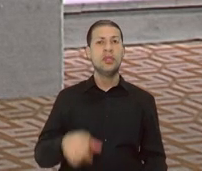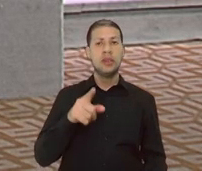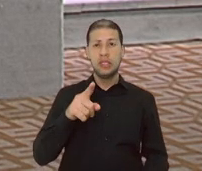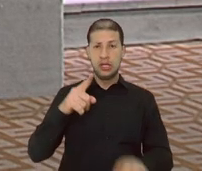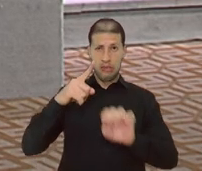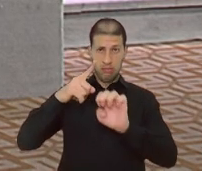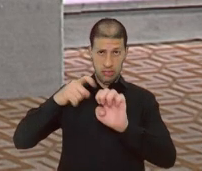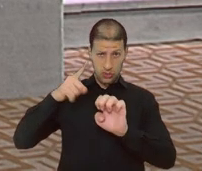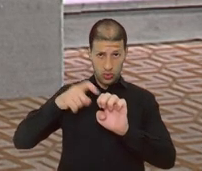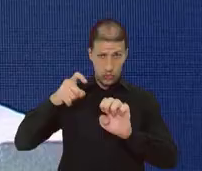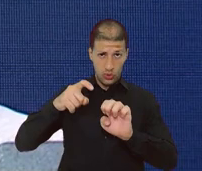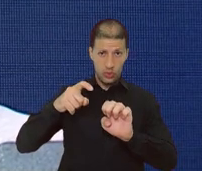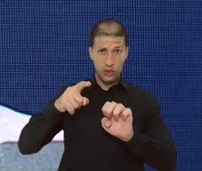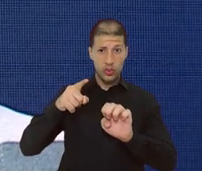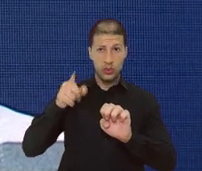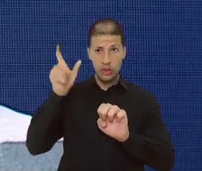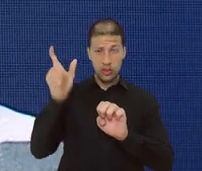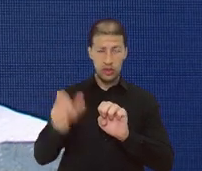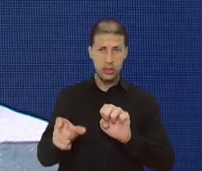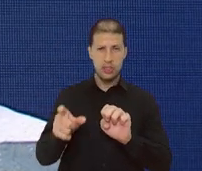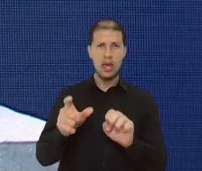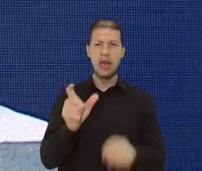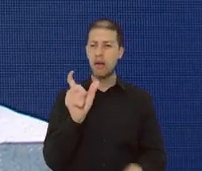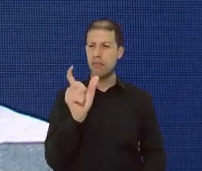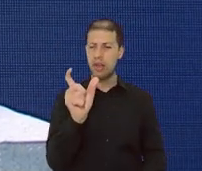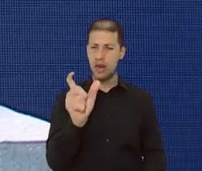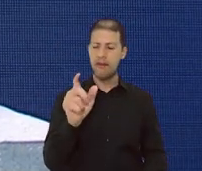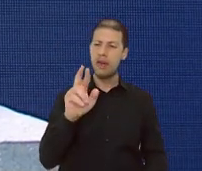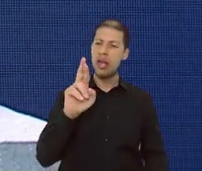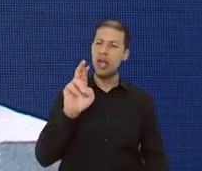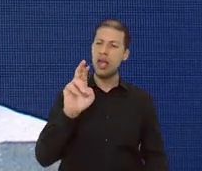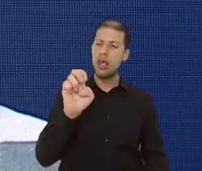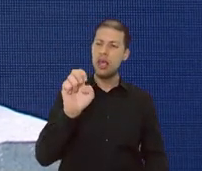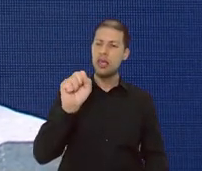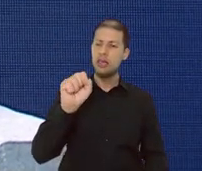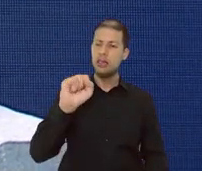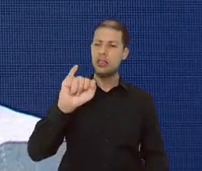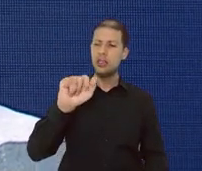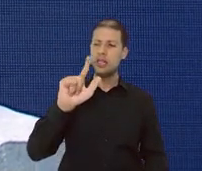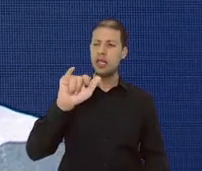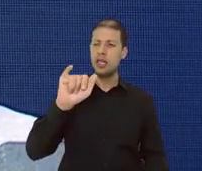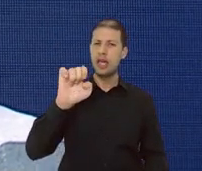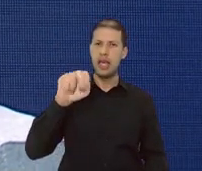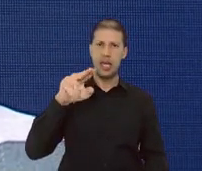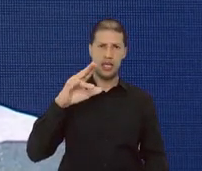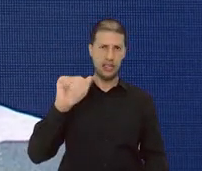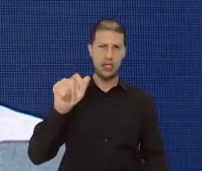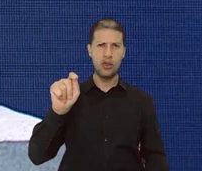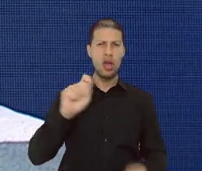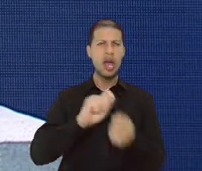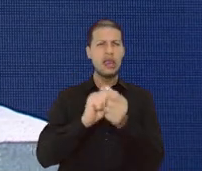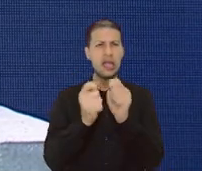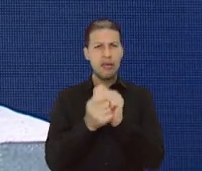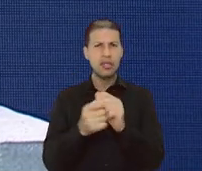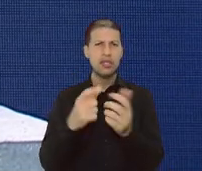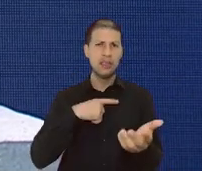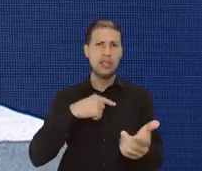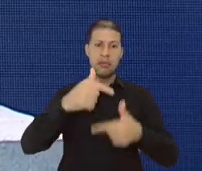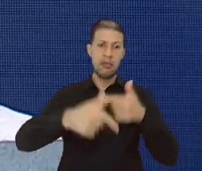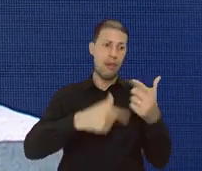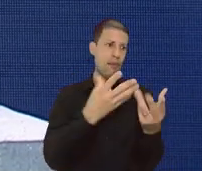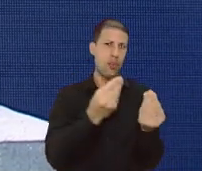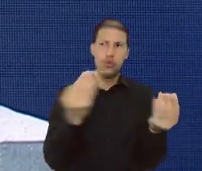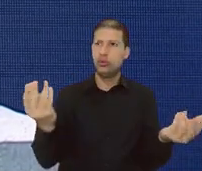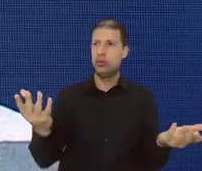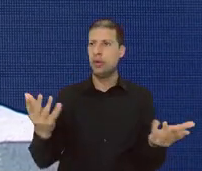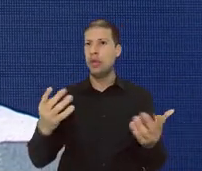acho que a palavra resiliência dele é trabalhar muito resiliente trabalhar muito Que monte de empresa